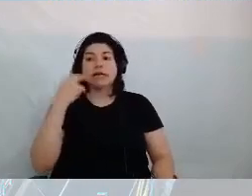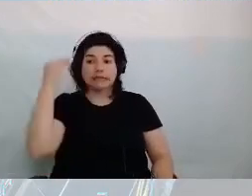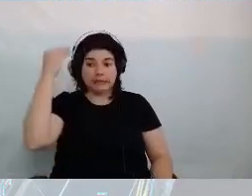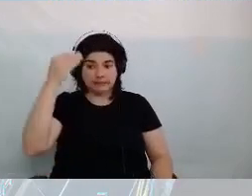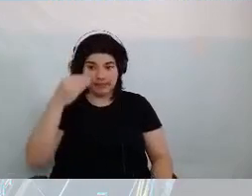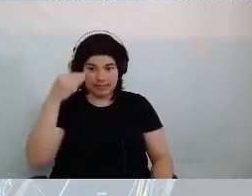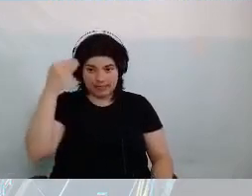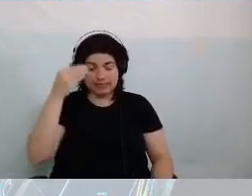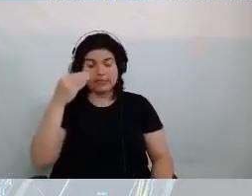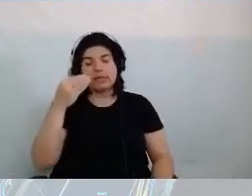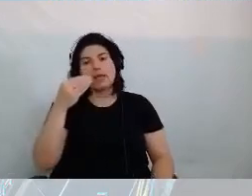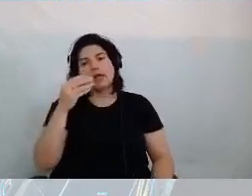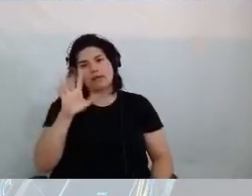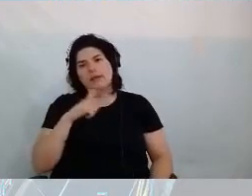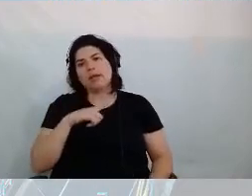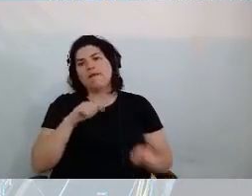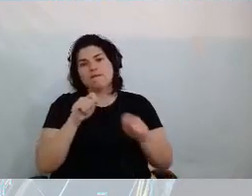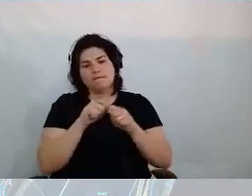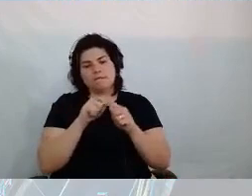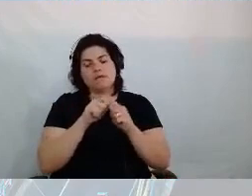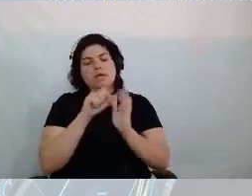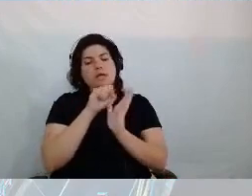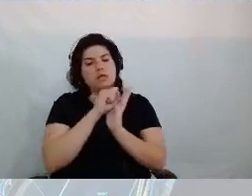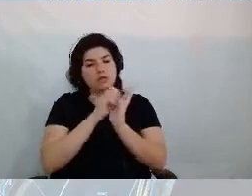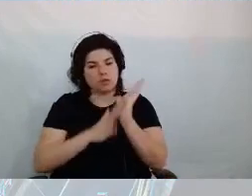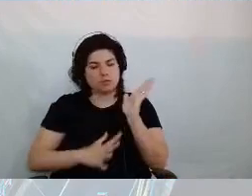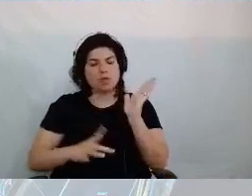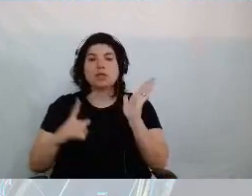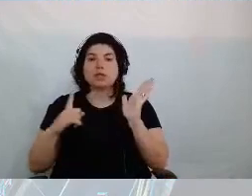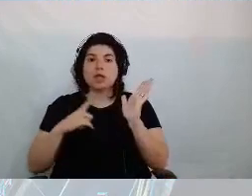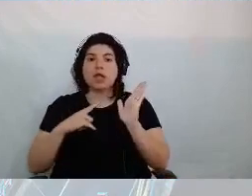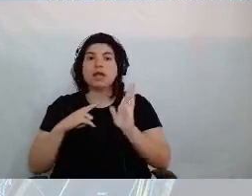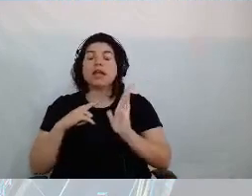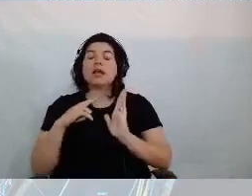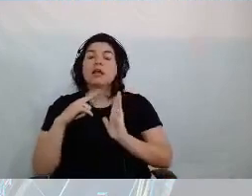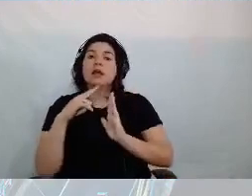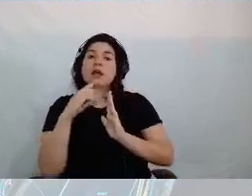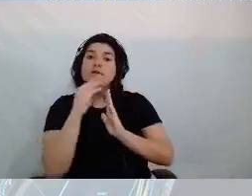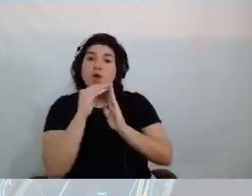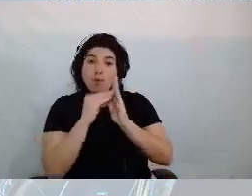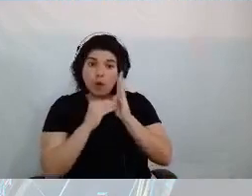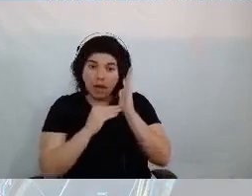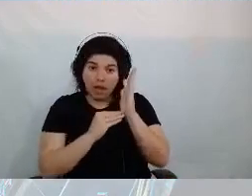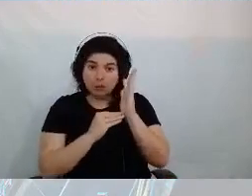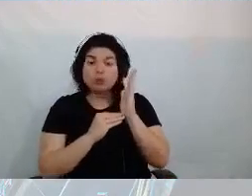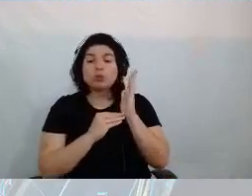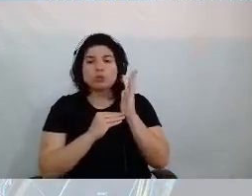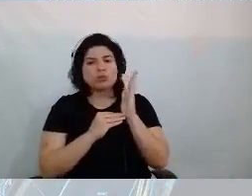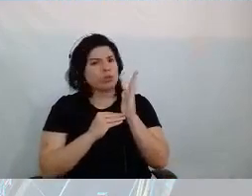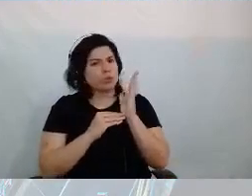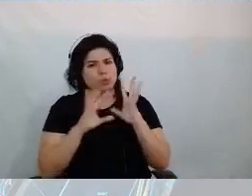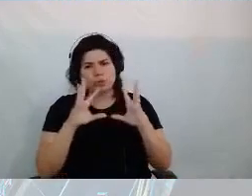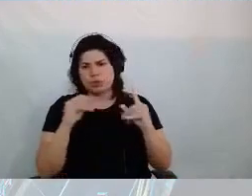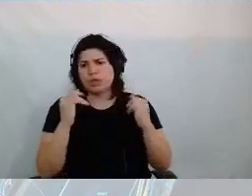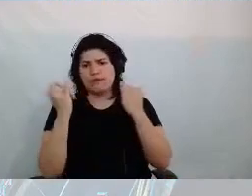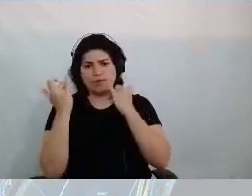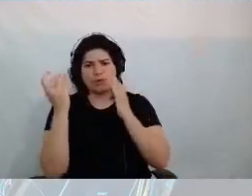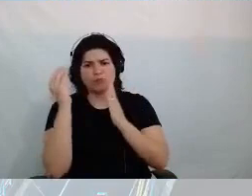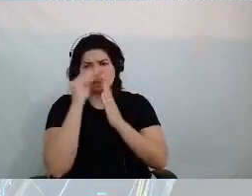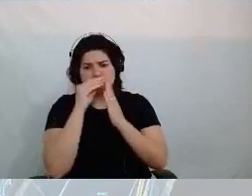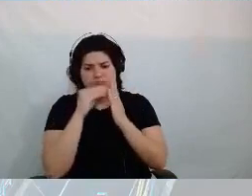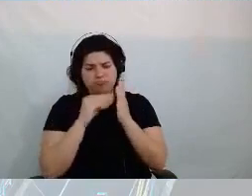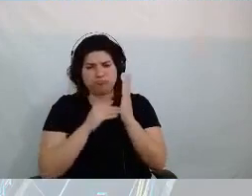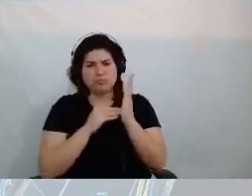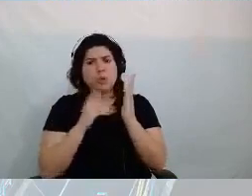mas eu pensando no usuário que tem um formulário, eu não vou passar todos os dados e já dar o